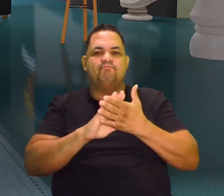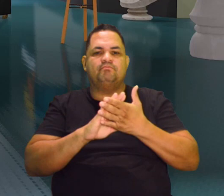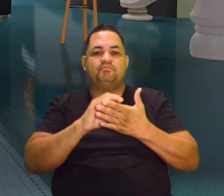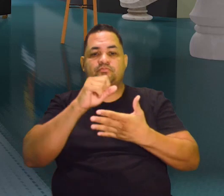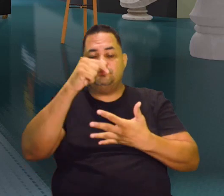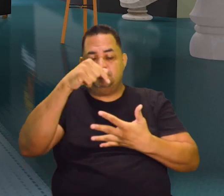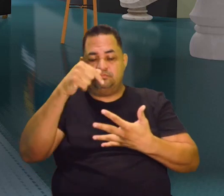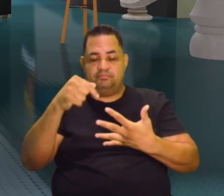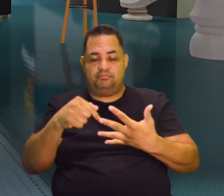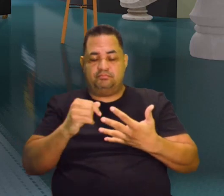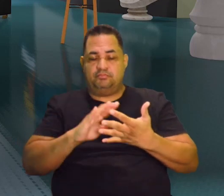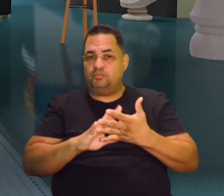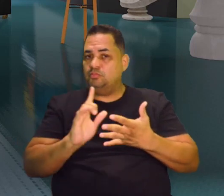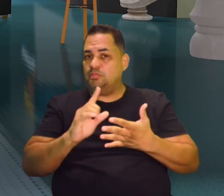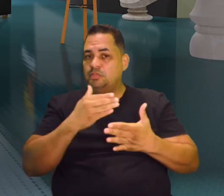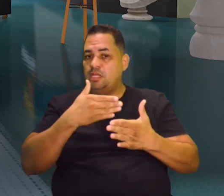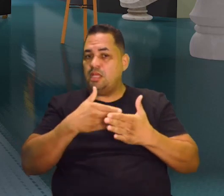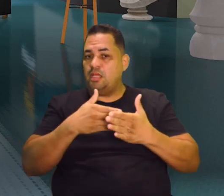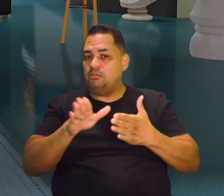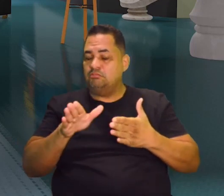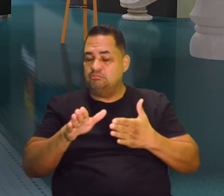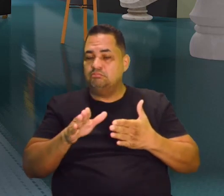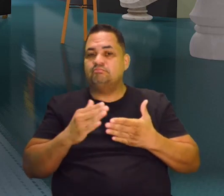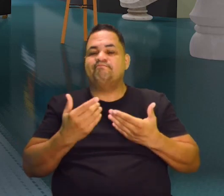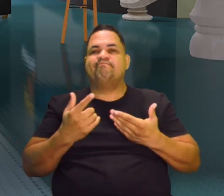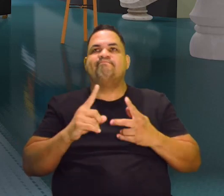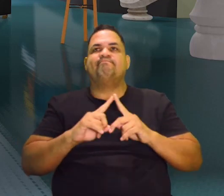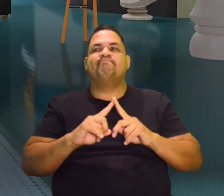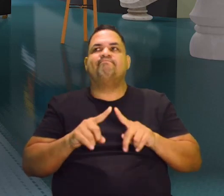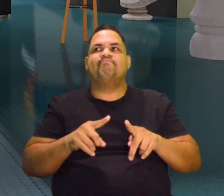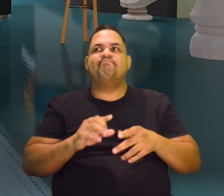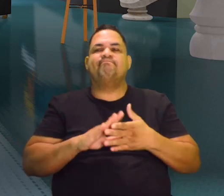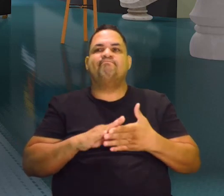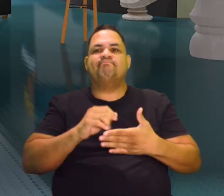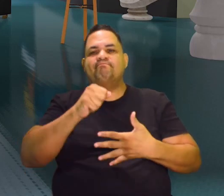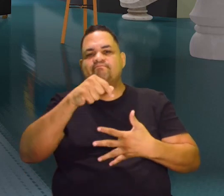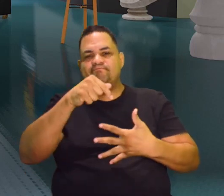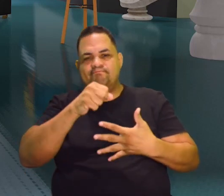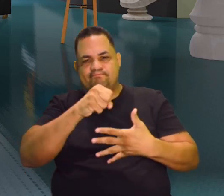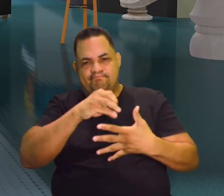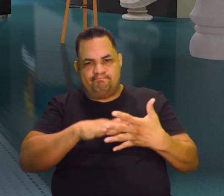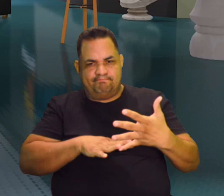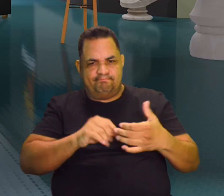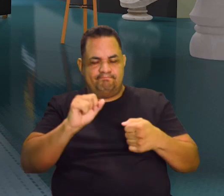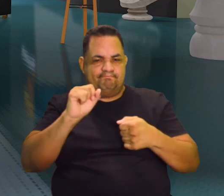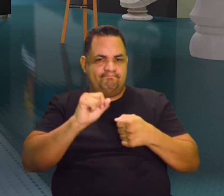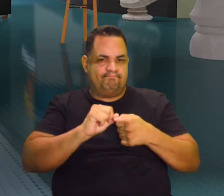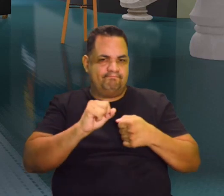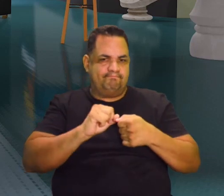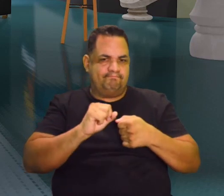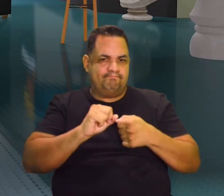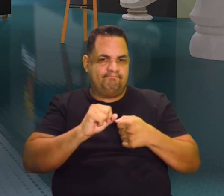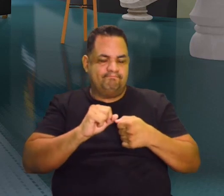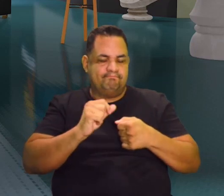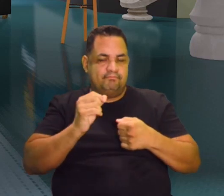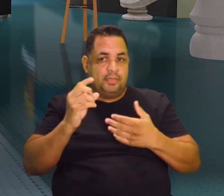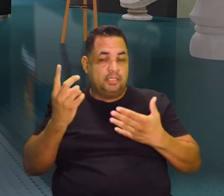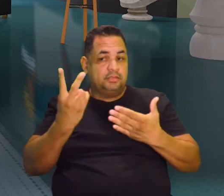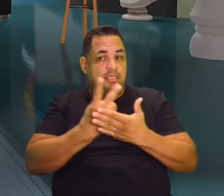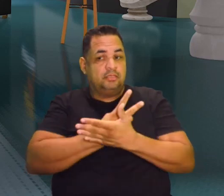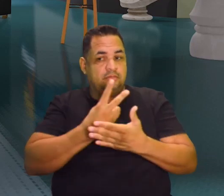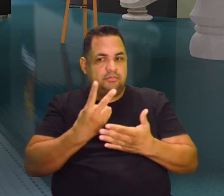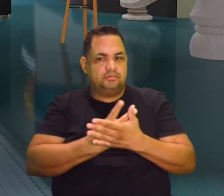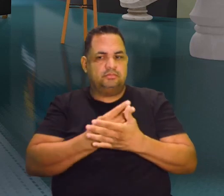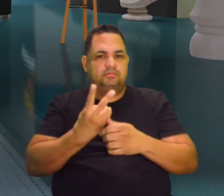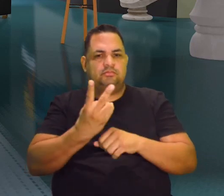não é provável, né? É claro que essas questões são produzidas e as que não são corretas, a gente busca